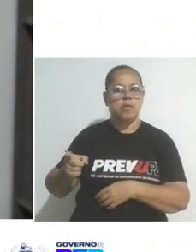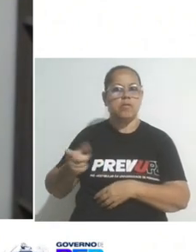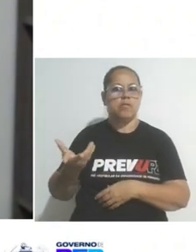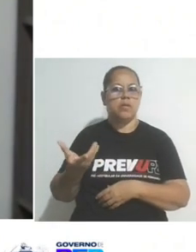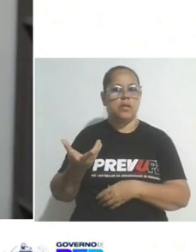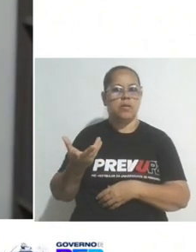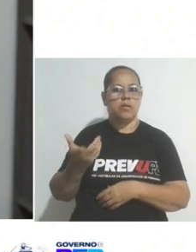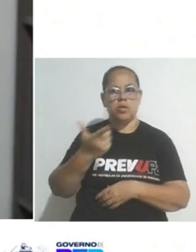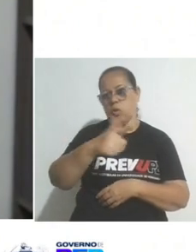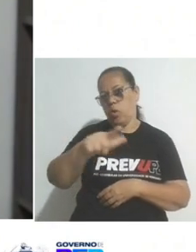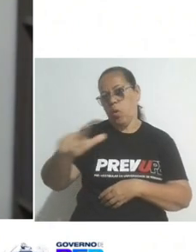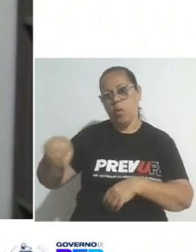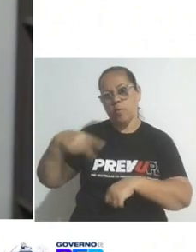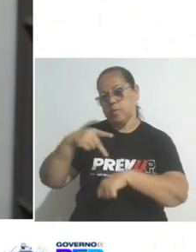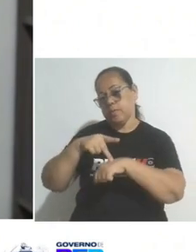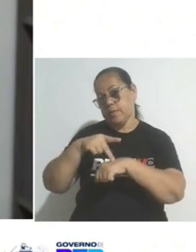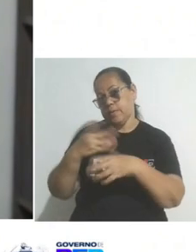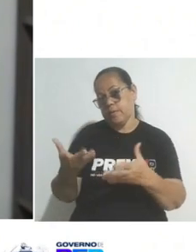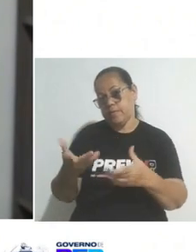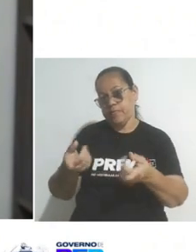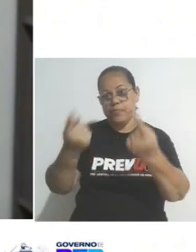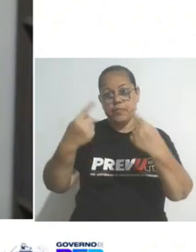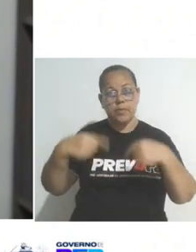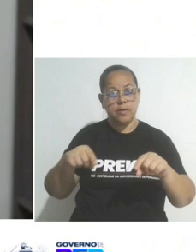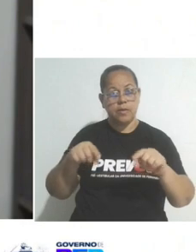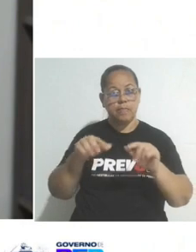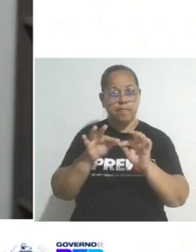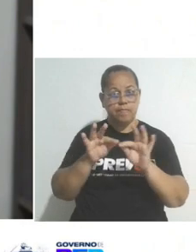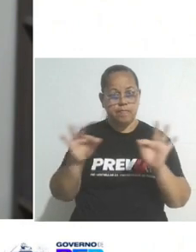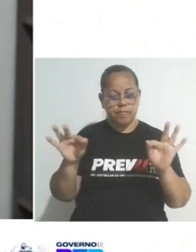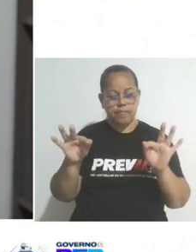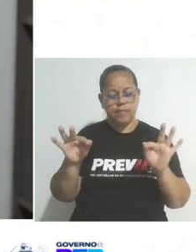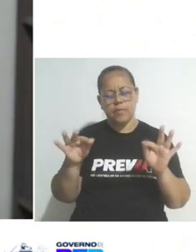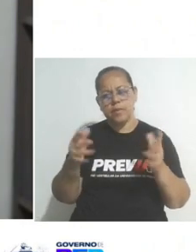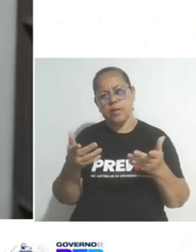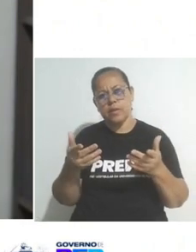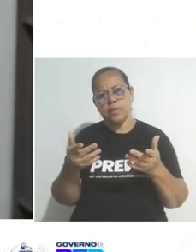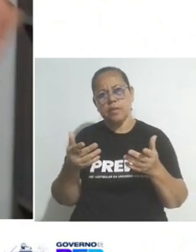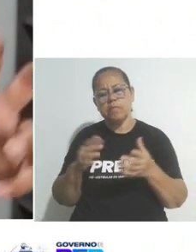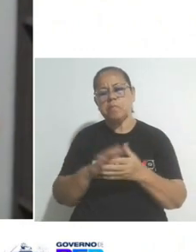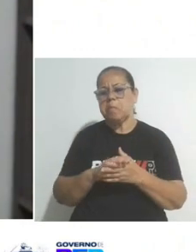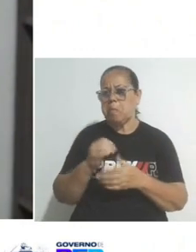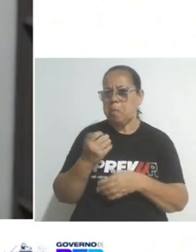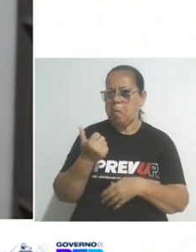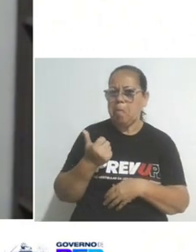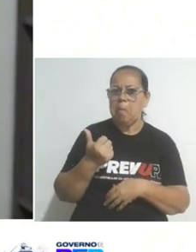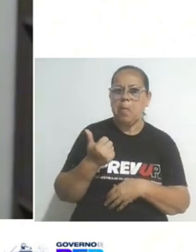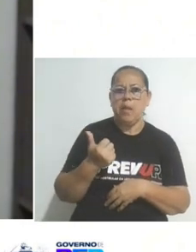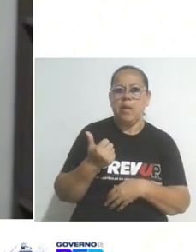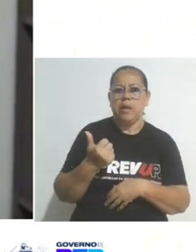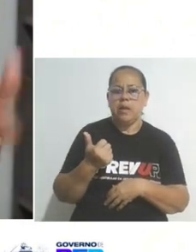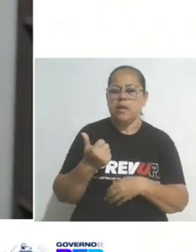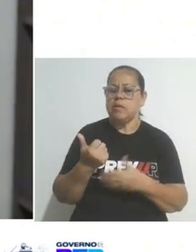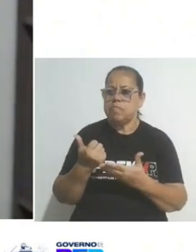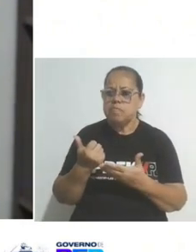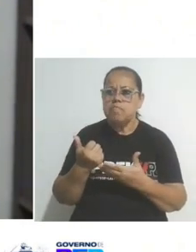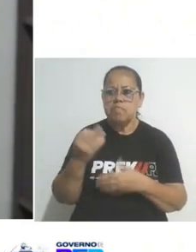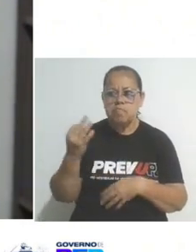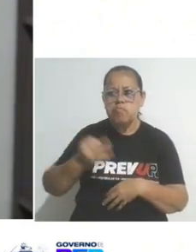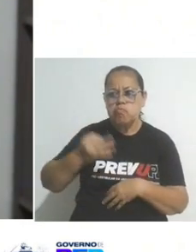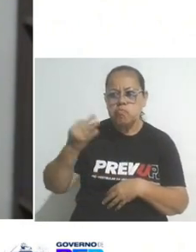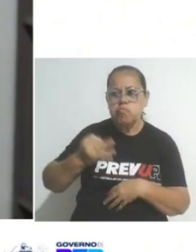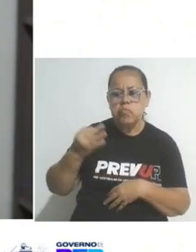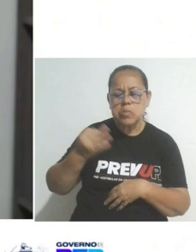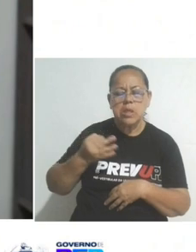nos diversos países segunda parte da questão sendo plausível ou seja sendo correta a